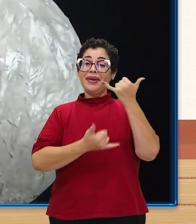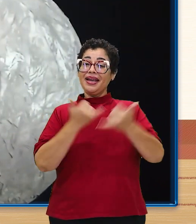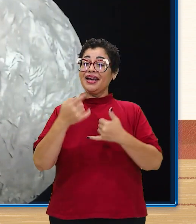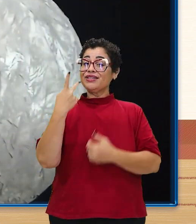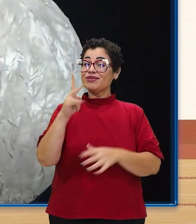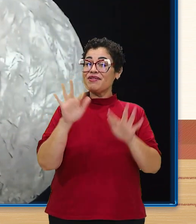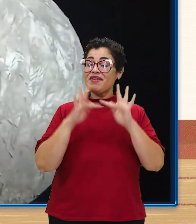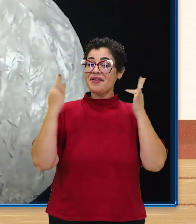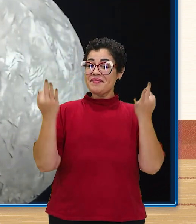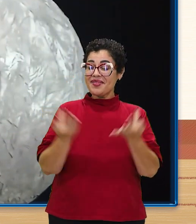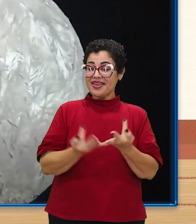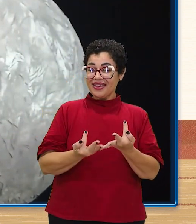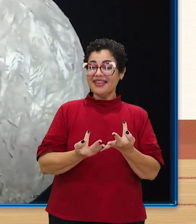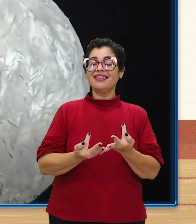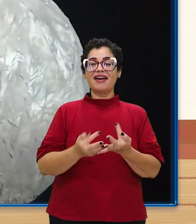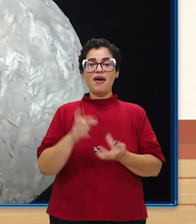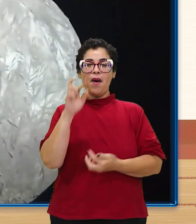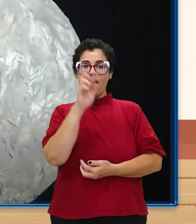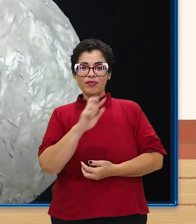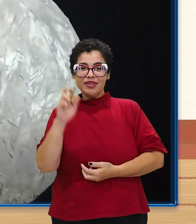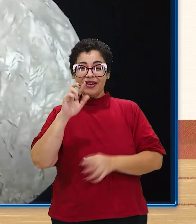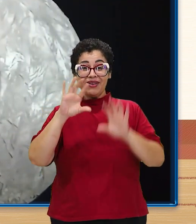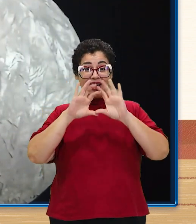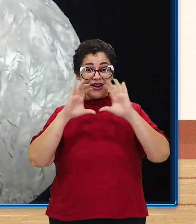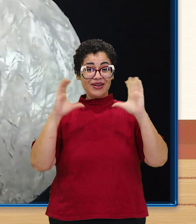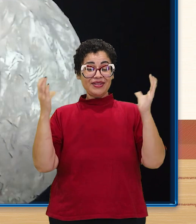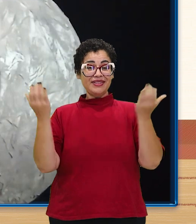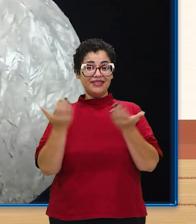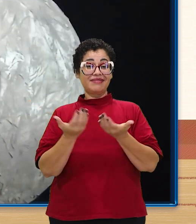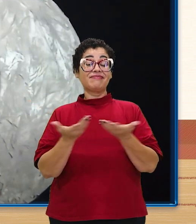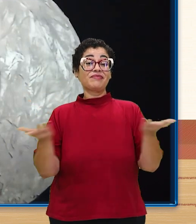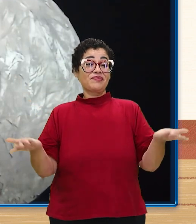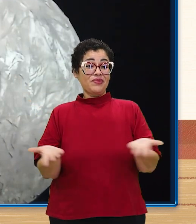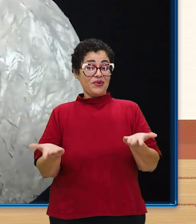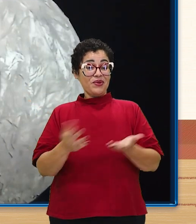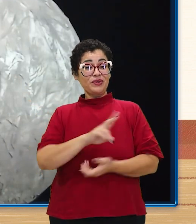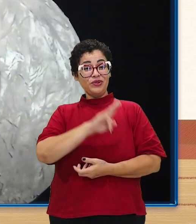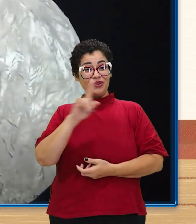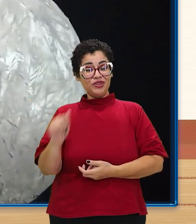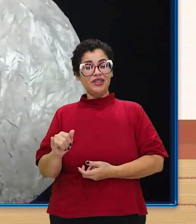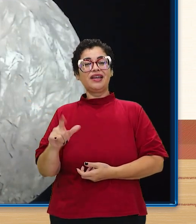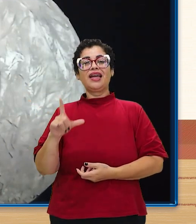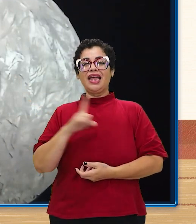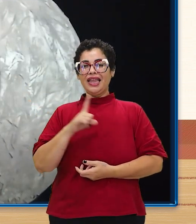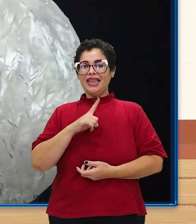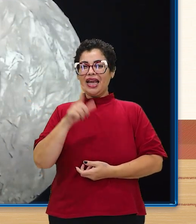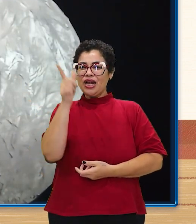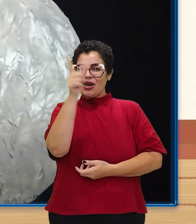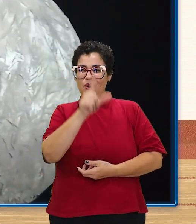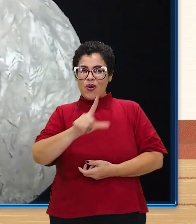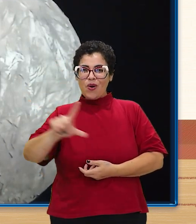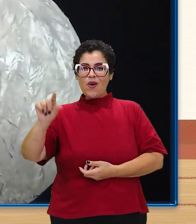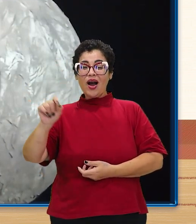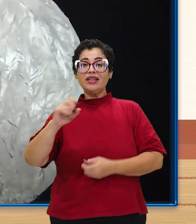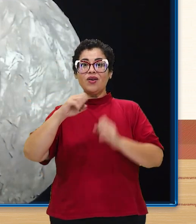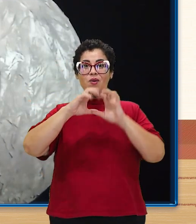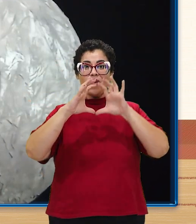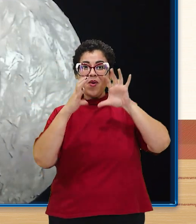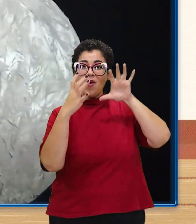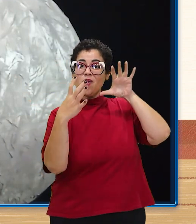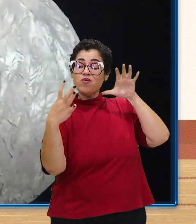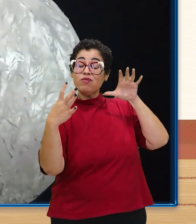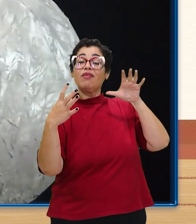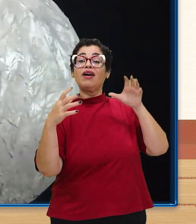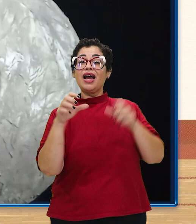aí com a família de vocês de observar o céu? No dia de hoje, está fazendo uma lua cheia como nunca. É